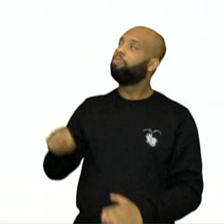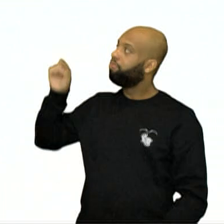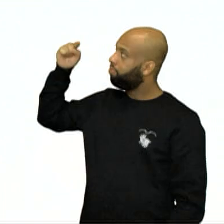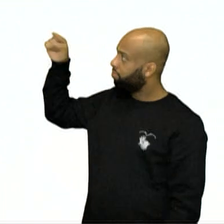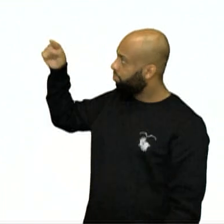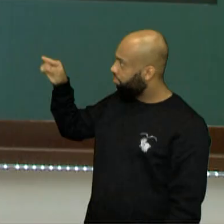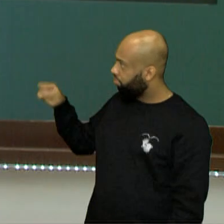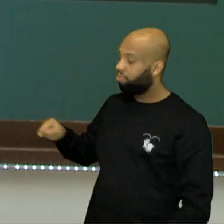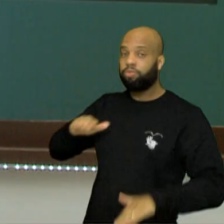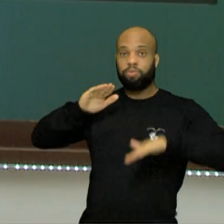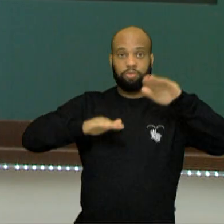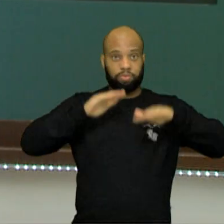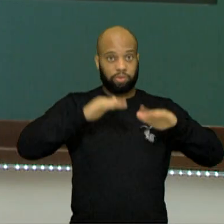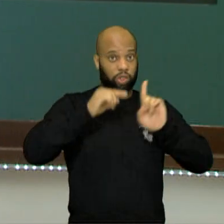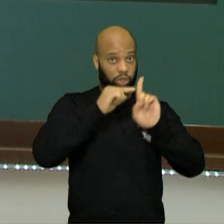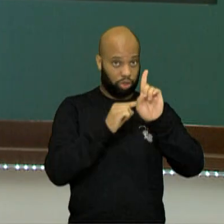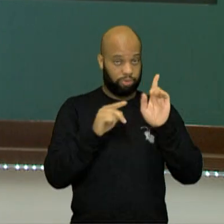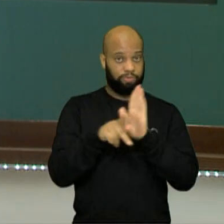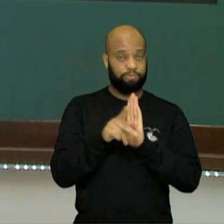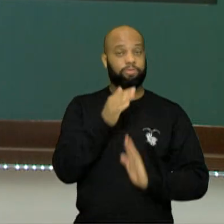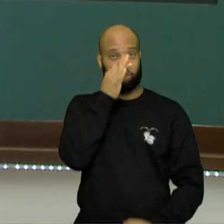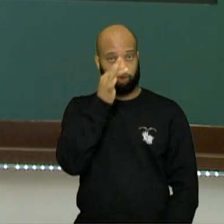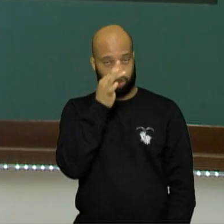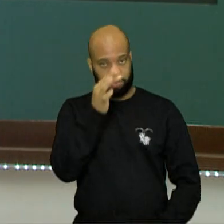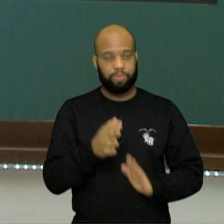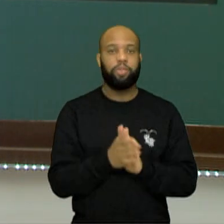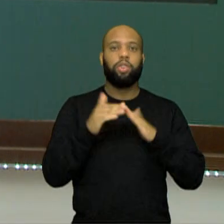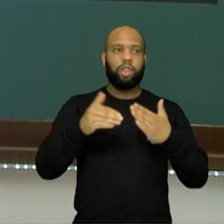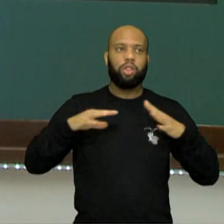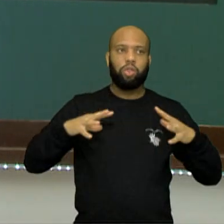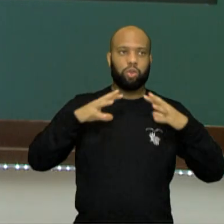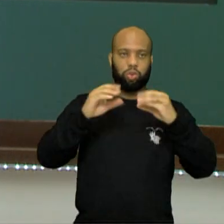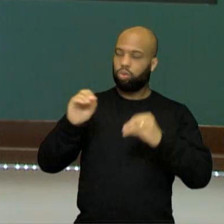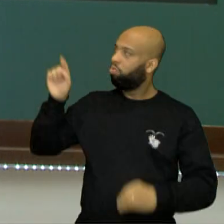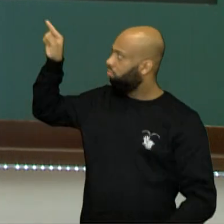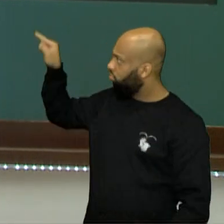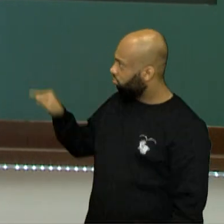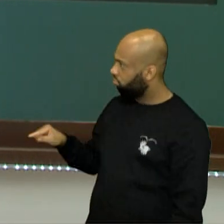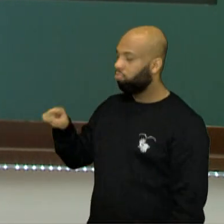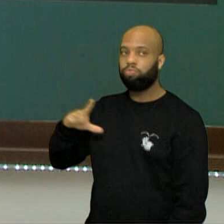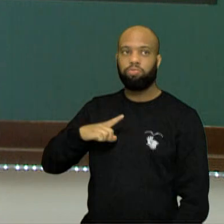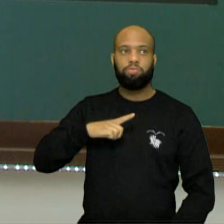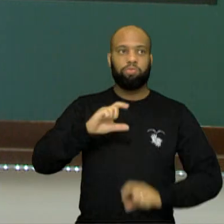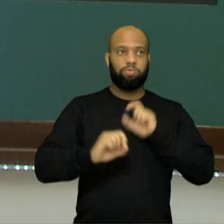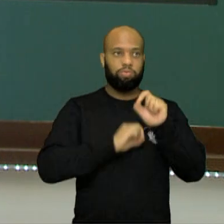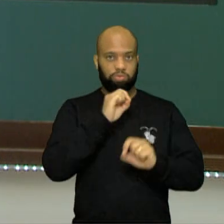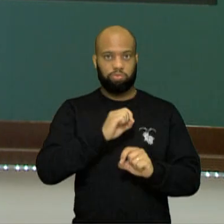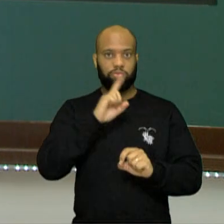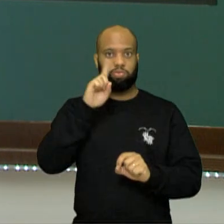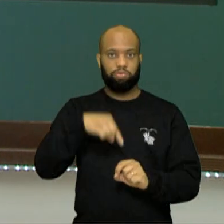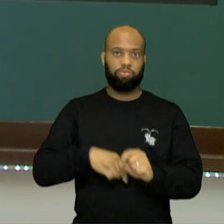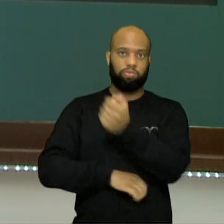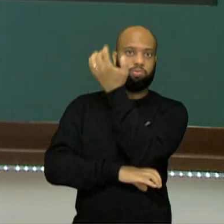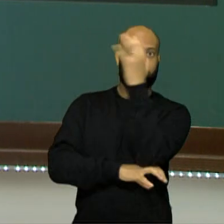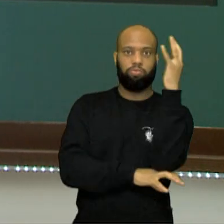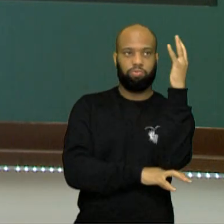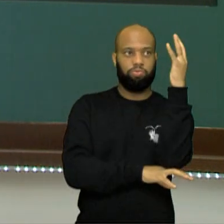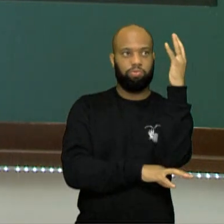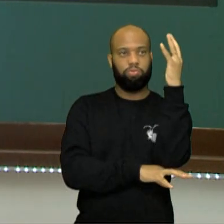variam conforme a classificação das plantas, sendo que todos eles são vistos nas plantas superiores, que são conhecidas